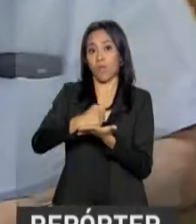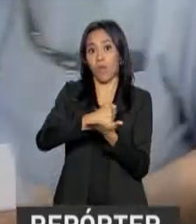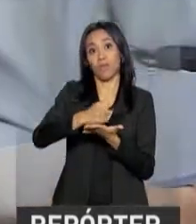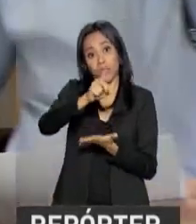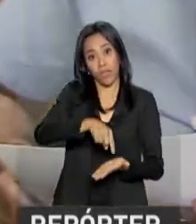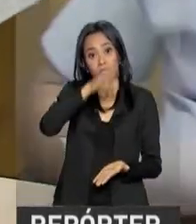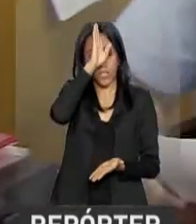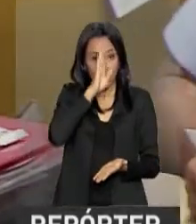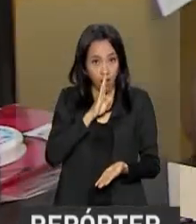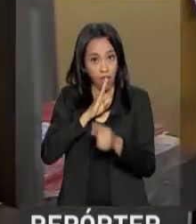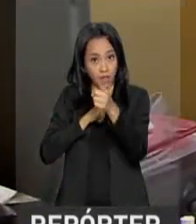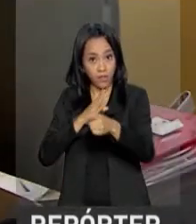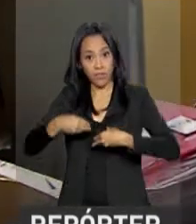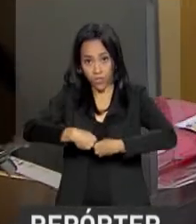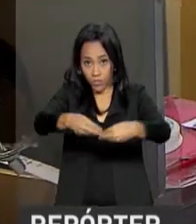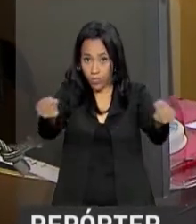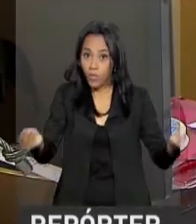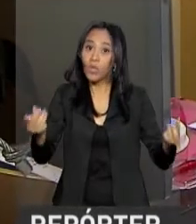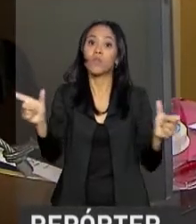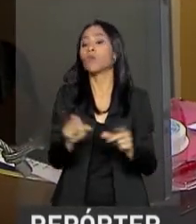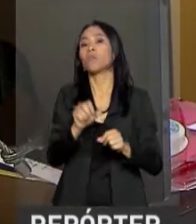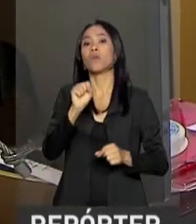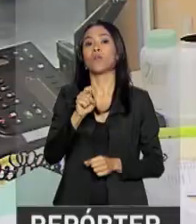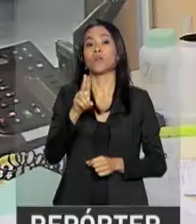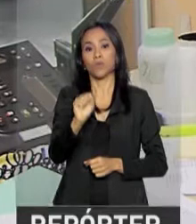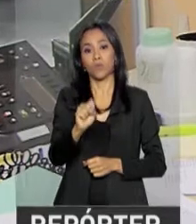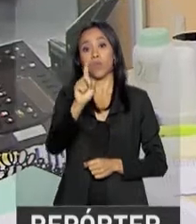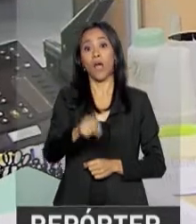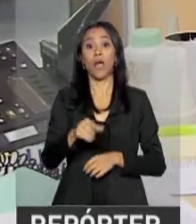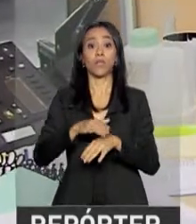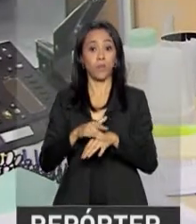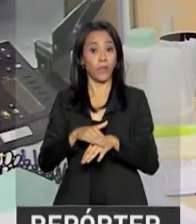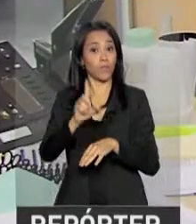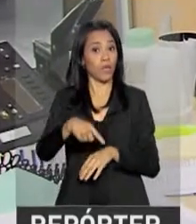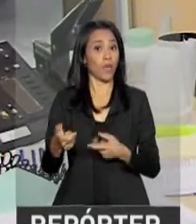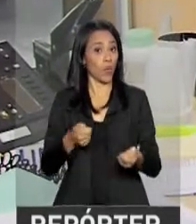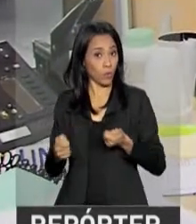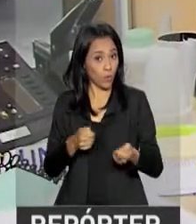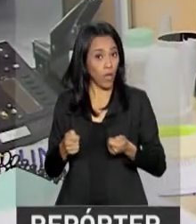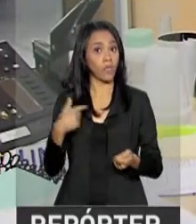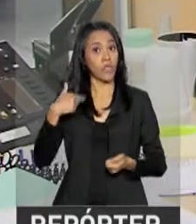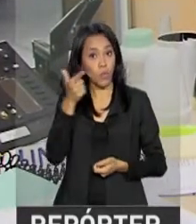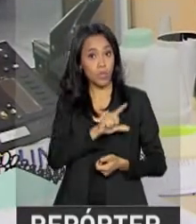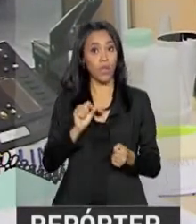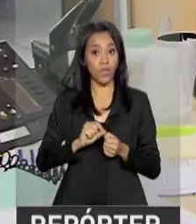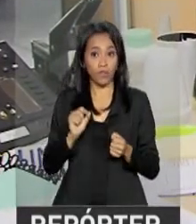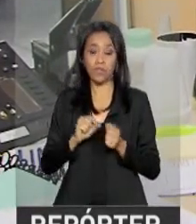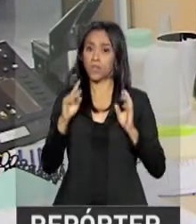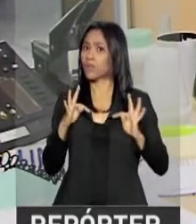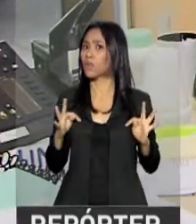sistema único de saúde o sus a doença está controlada e paulo consegue fazer todas as atividades do dia a dia